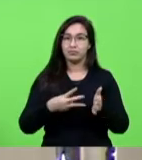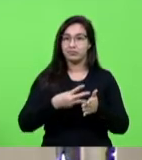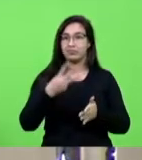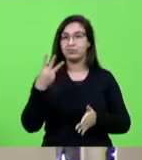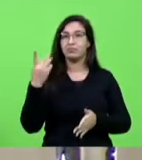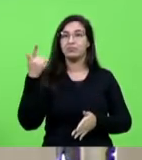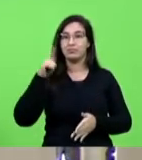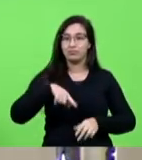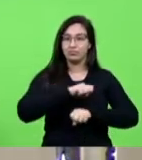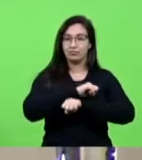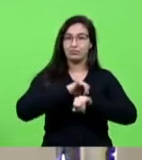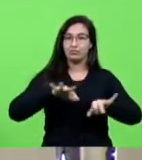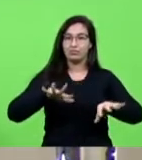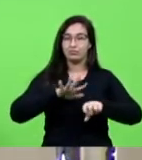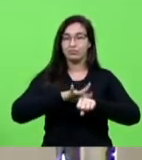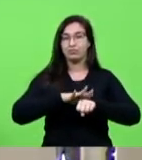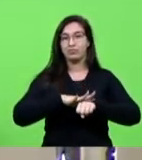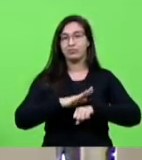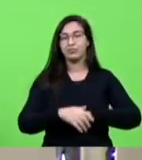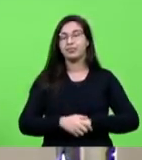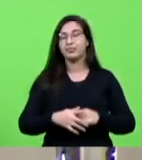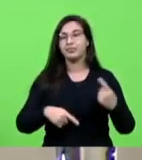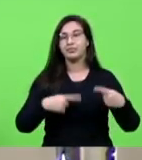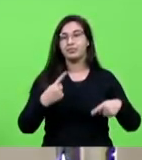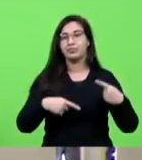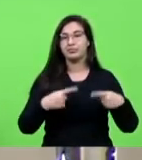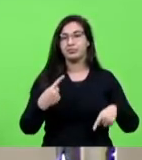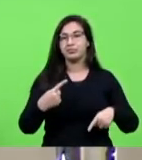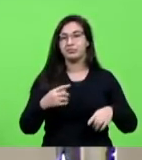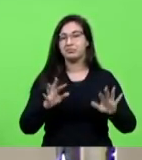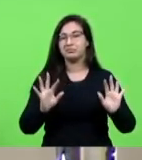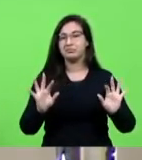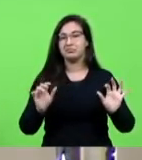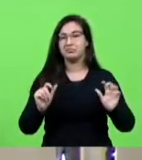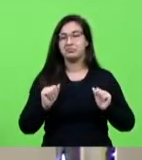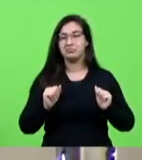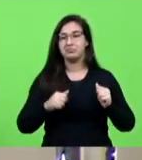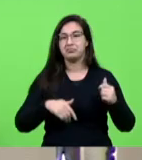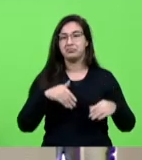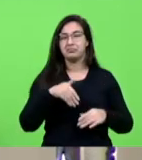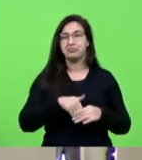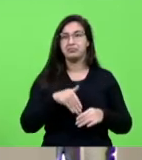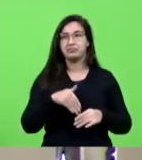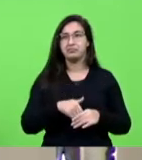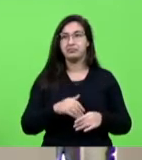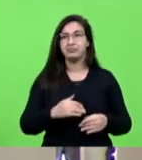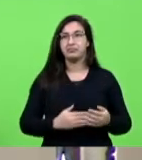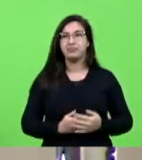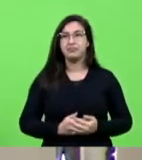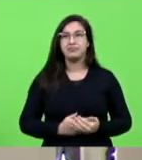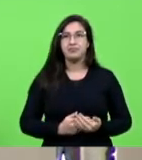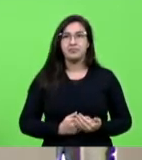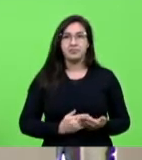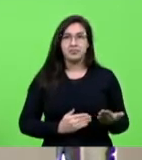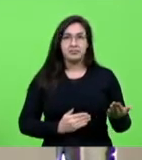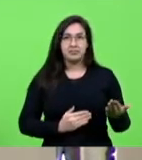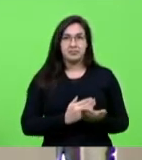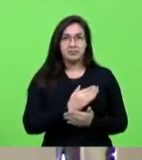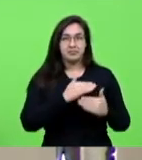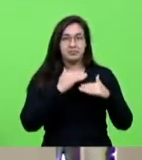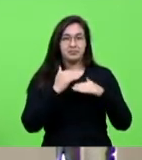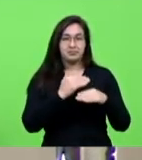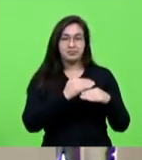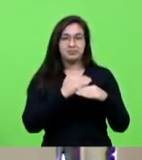pandemia Covid-19, em discussão. Não havendo quem queira discutir, em votação. Deputados que aprovam, permaneçam como se encontram. Aprovado